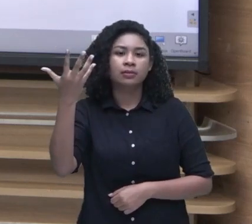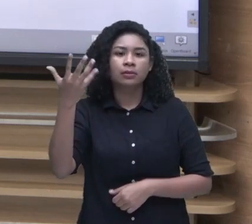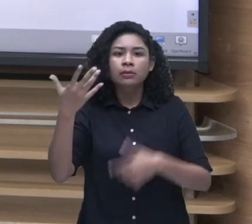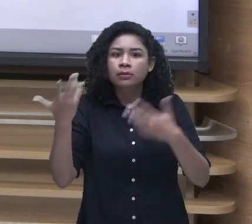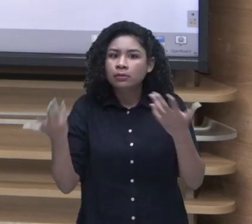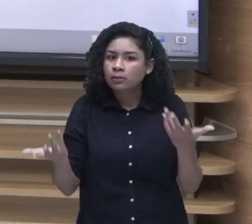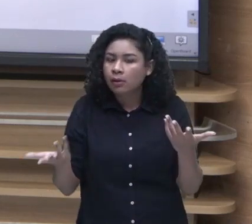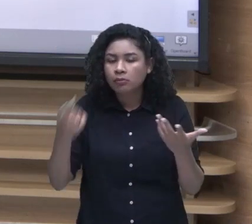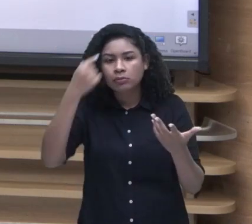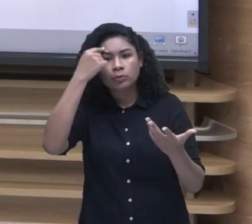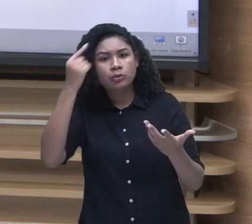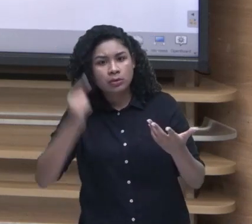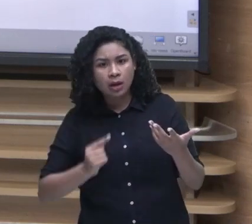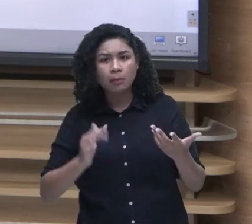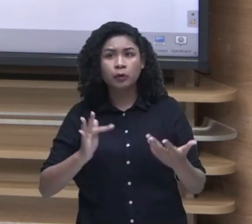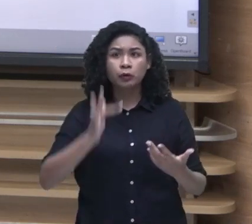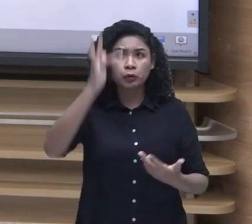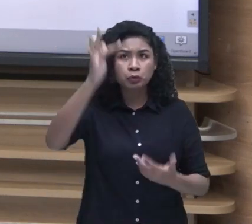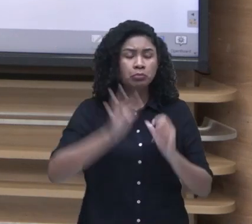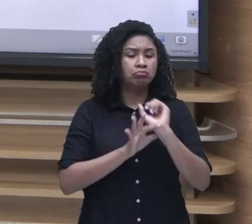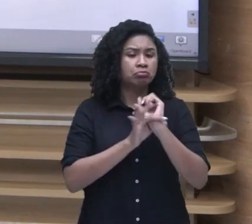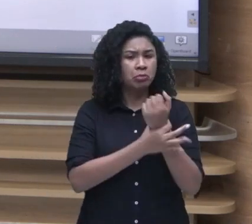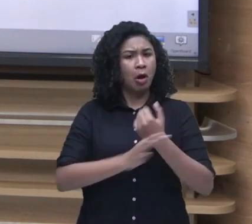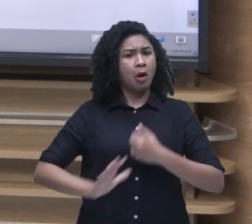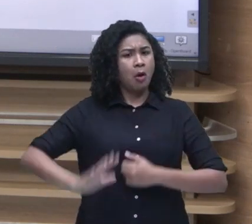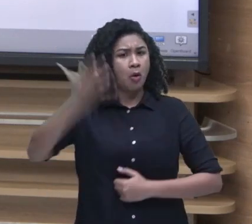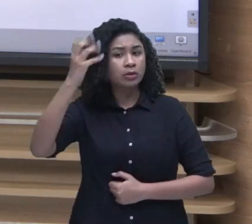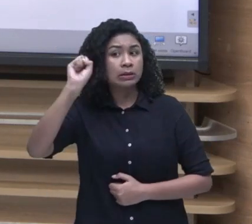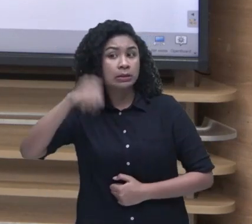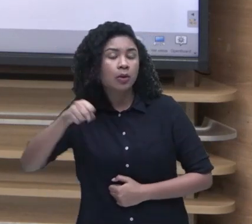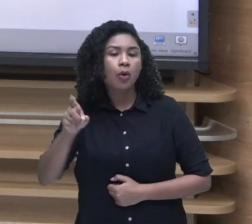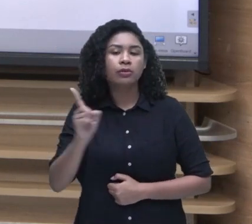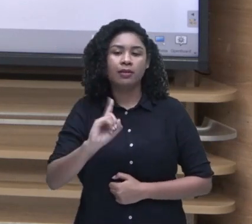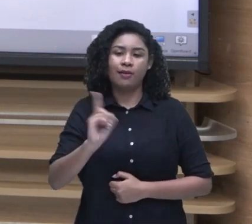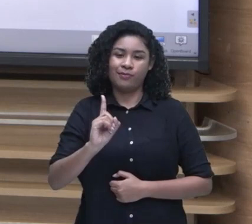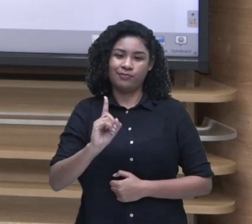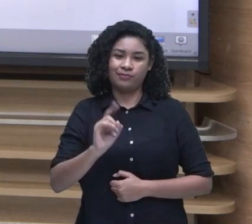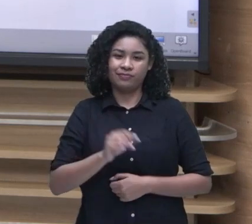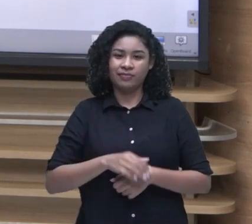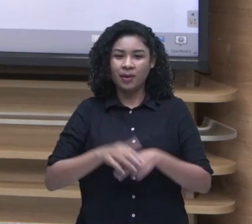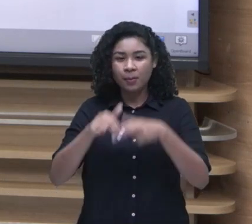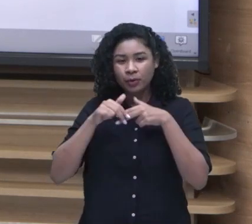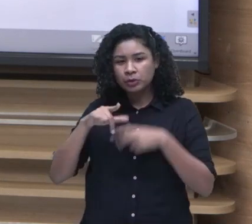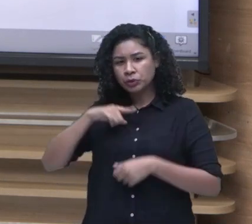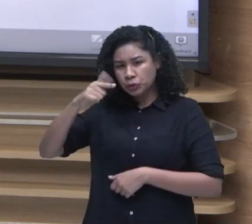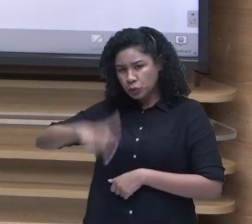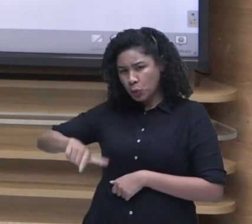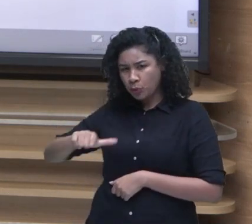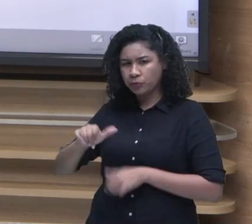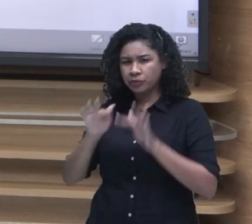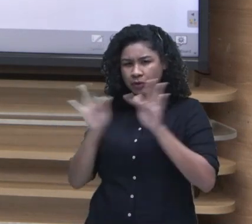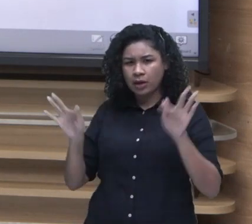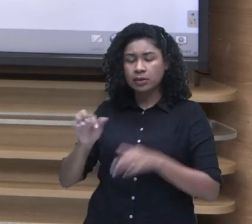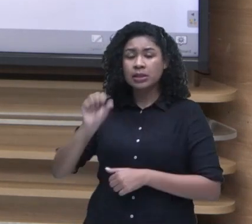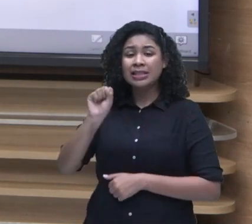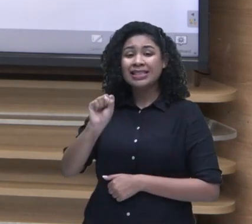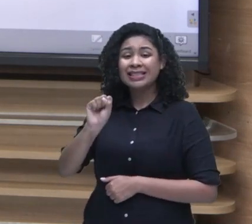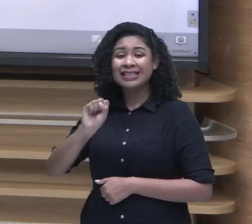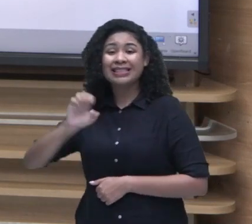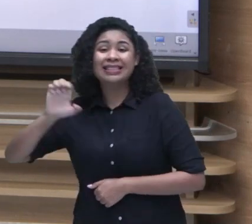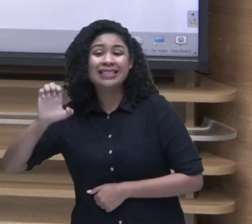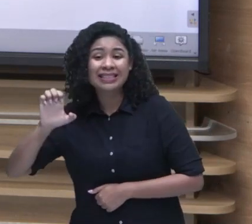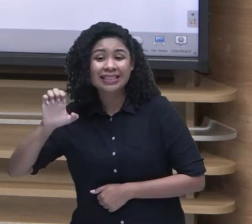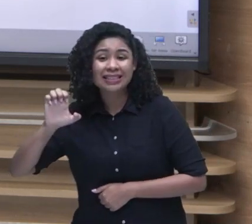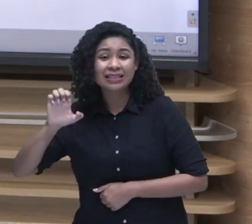não. Se você soubesse a verdade, então ainda se, talvez,